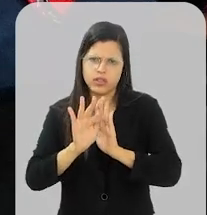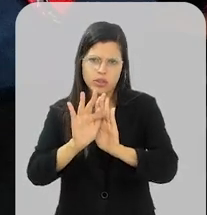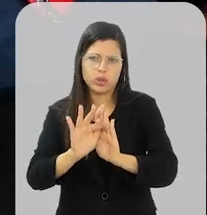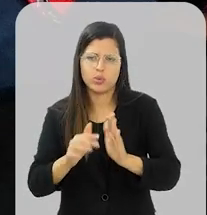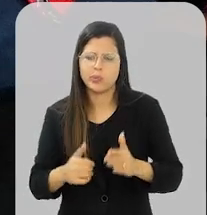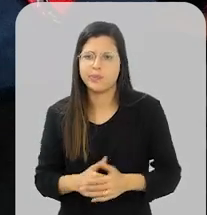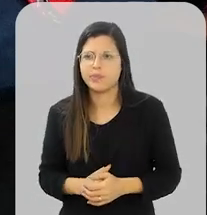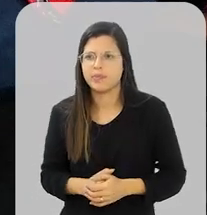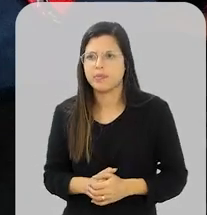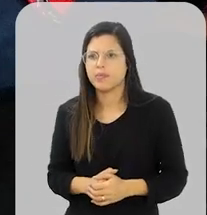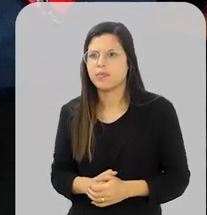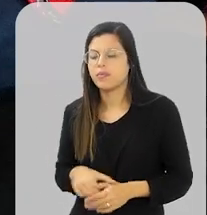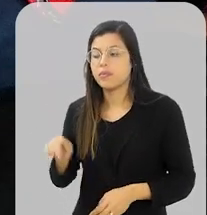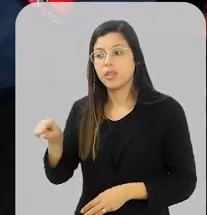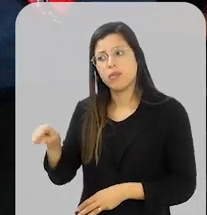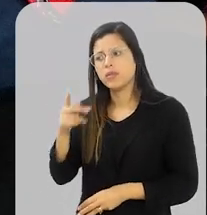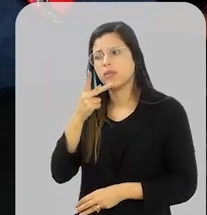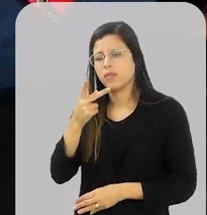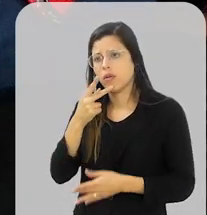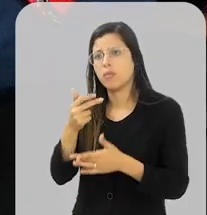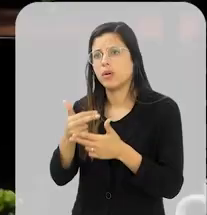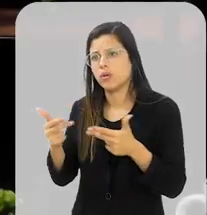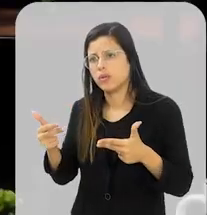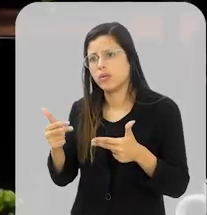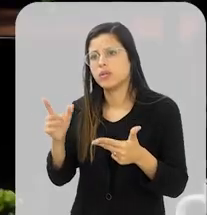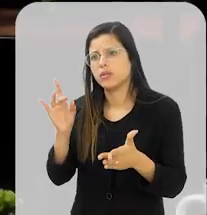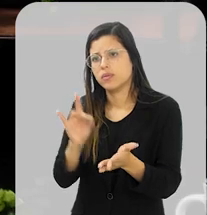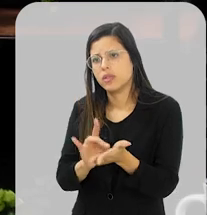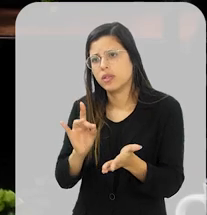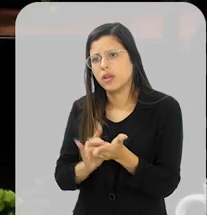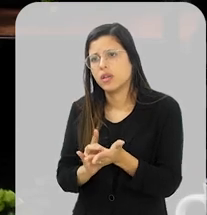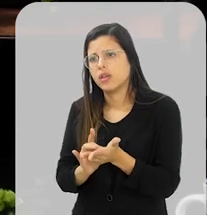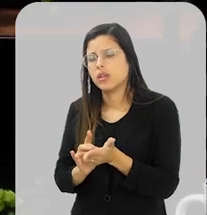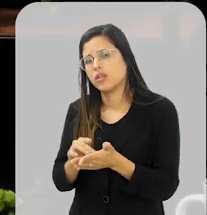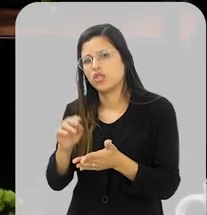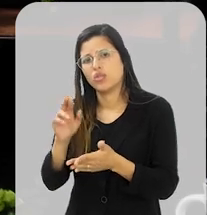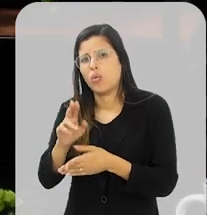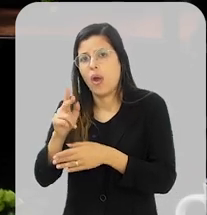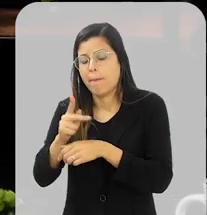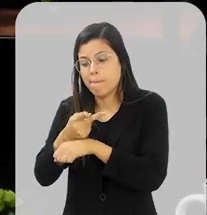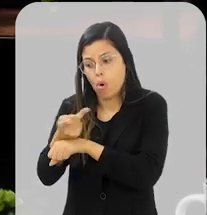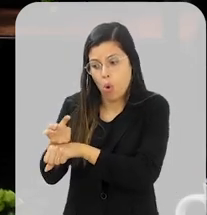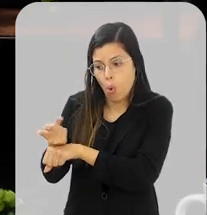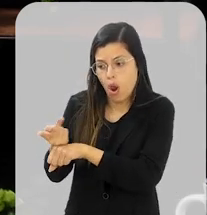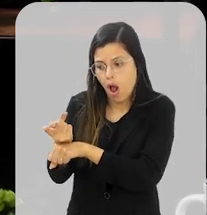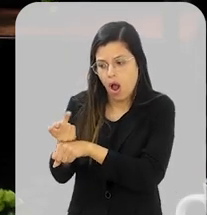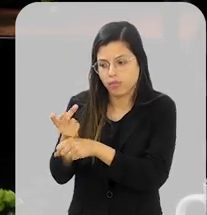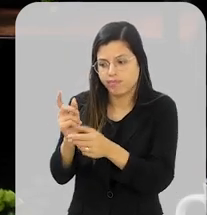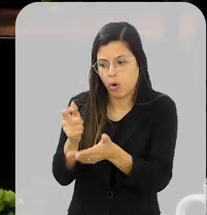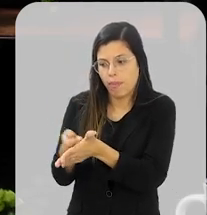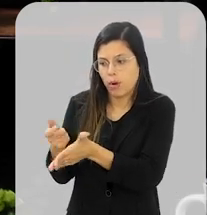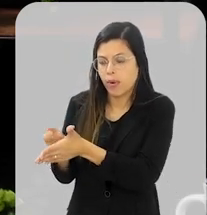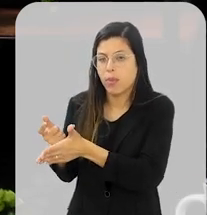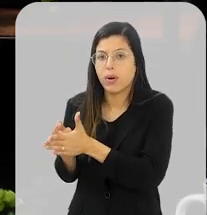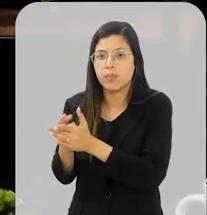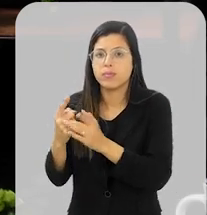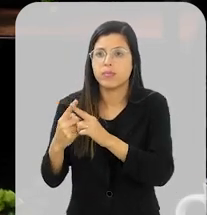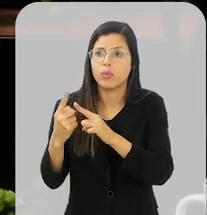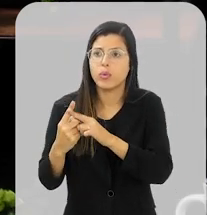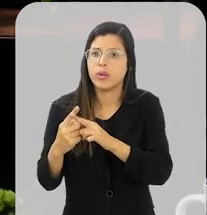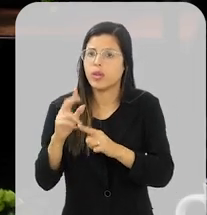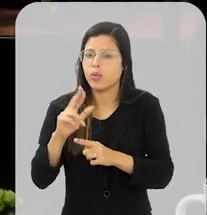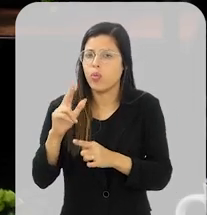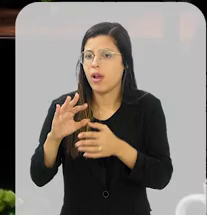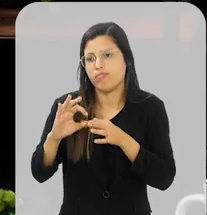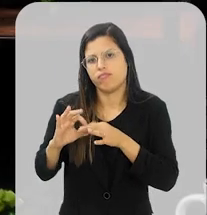gente? esse. É, você falou um ponto que pode ser verdade. Não é muito procurado porque não é autorizado, né? Então não é